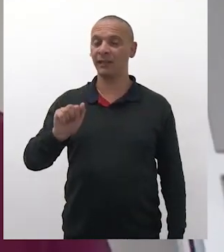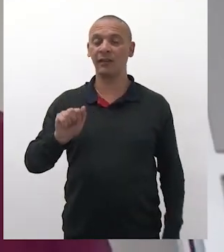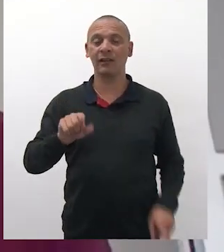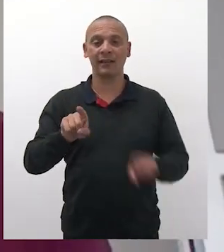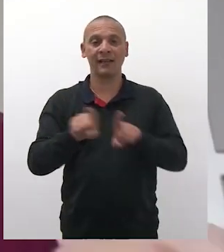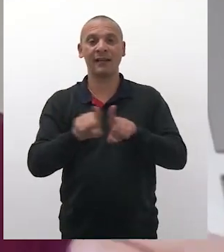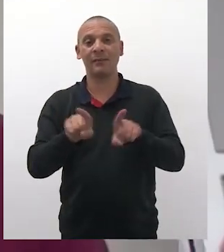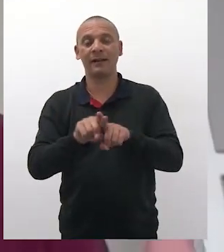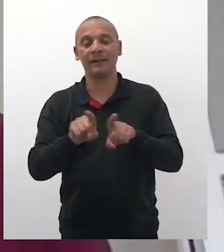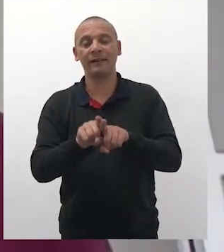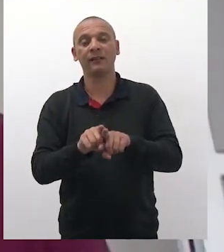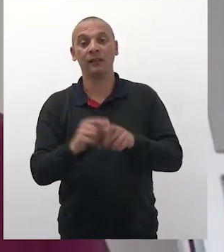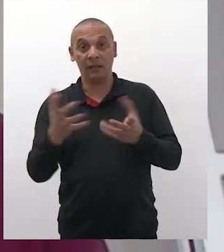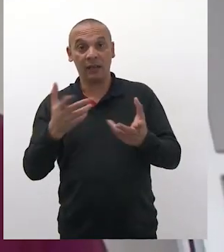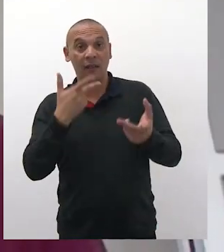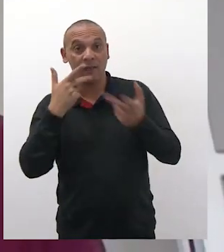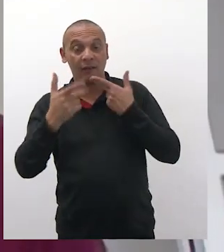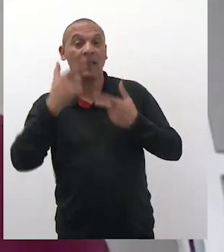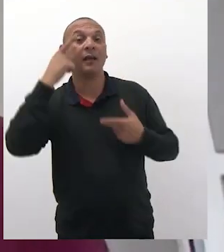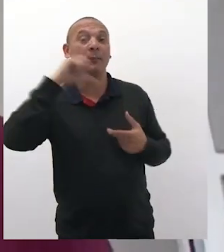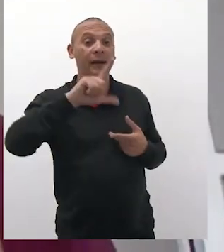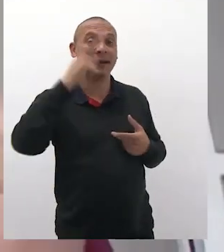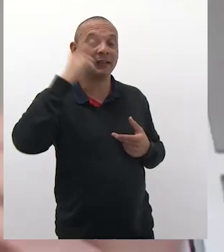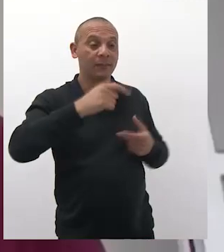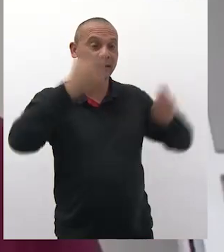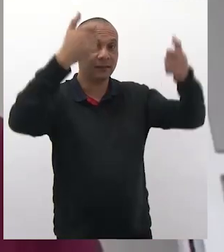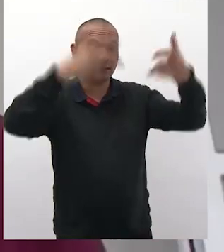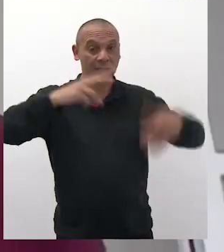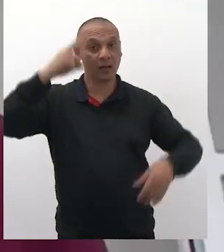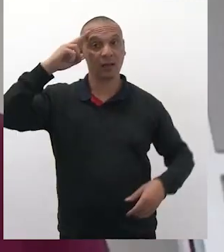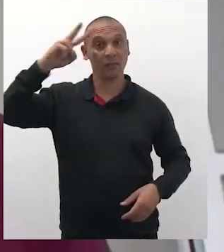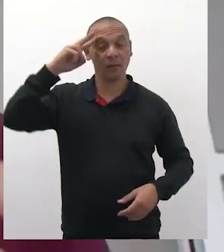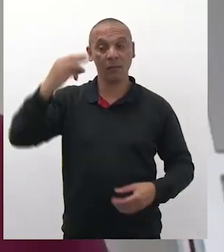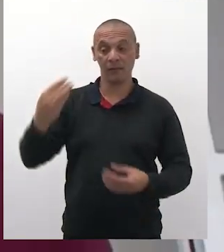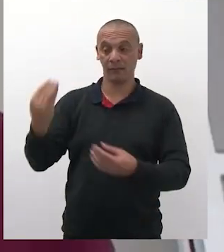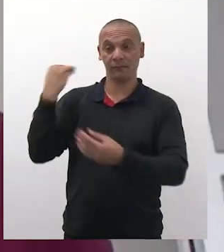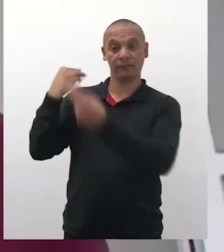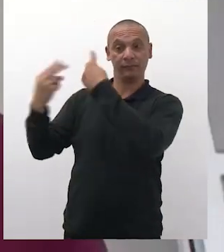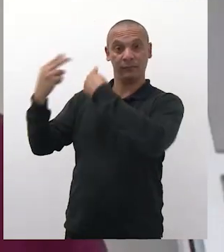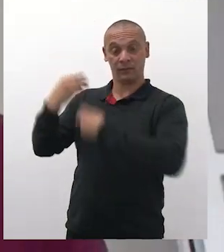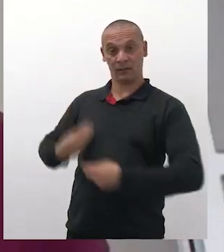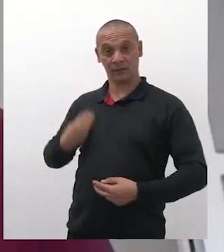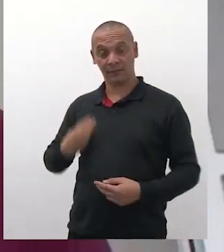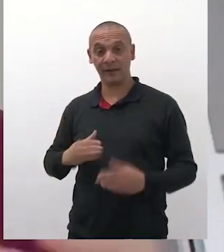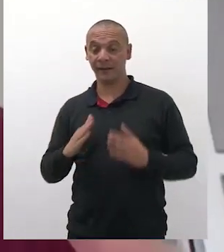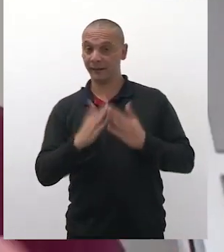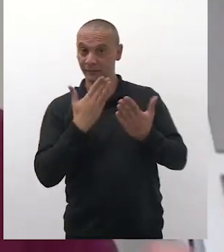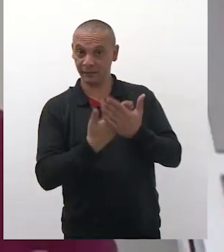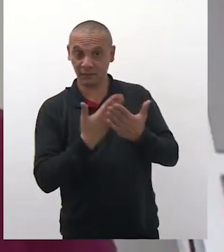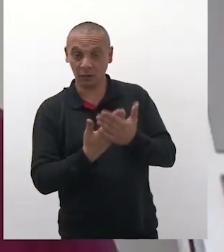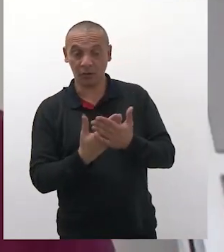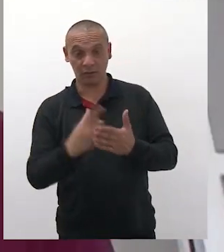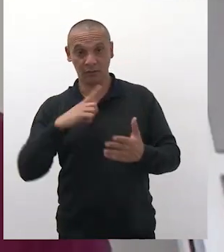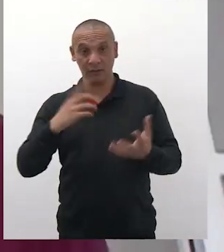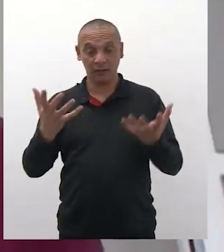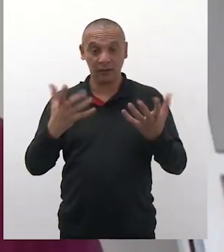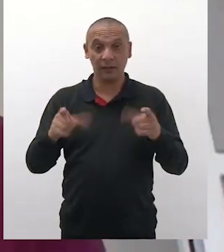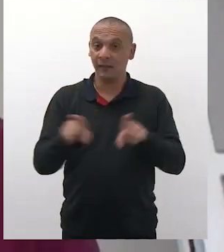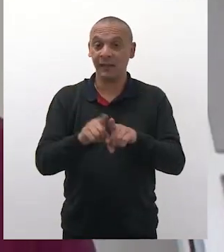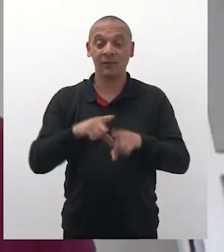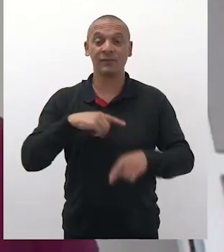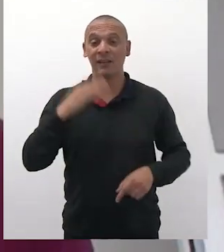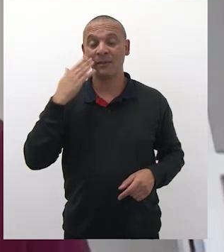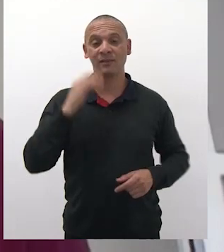a falar sobre essa questão das relações da memória com sua vida e da memória escolar, que no caso não tocamos